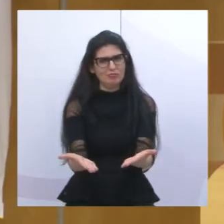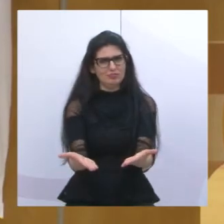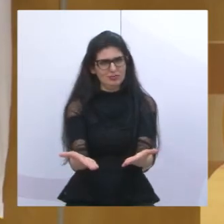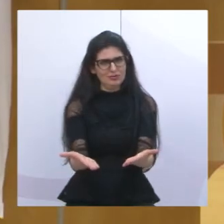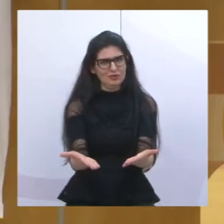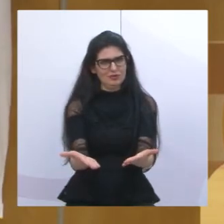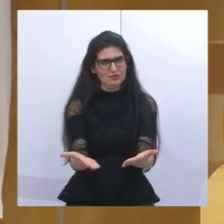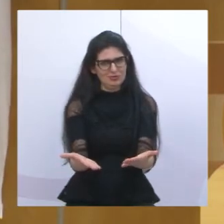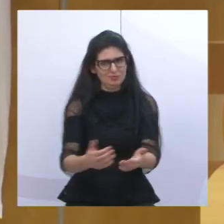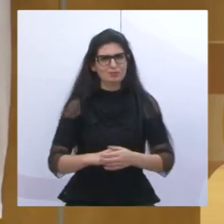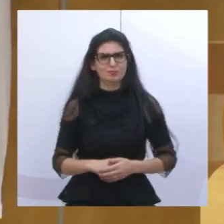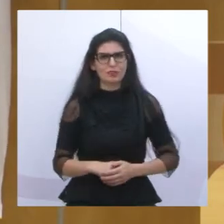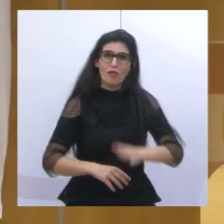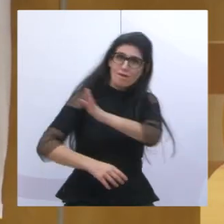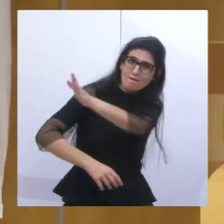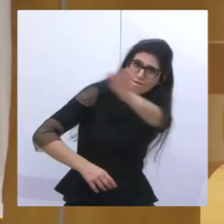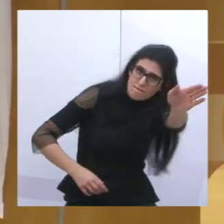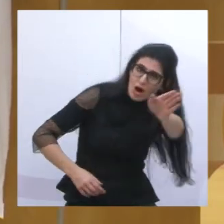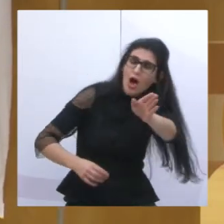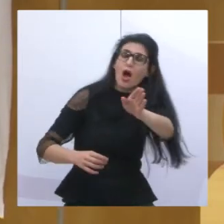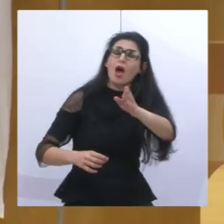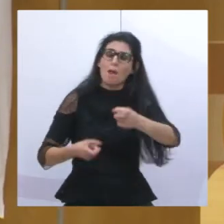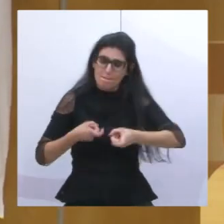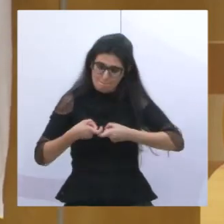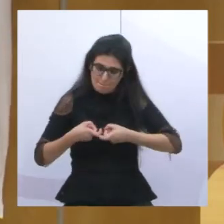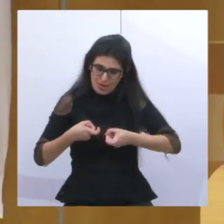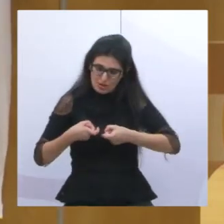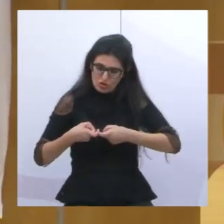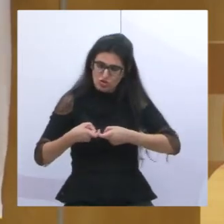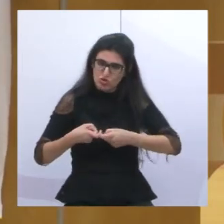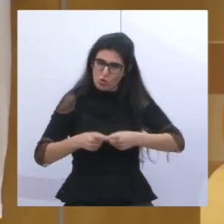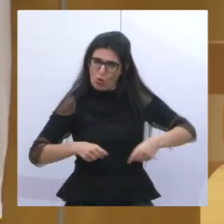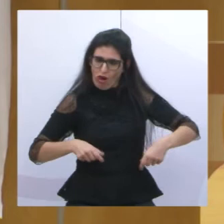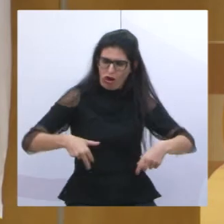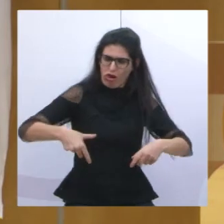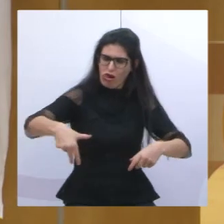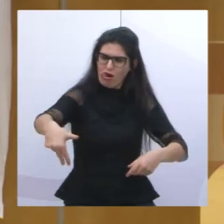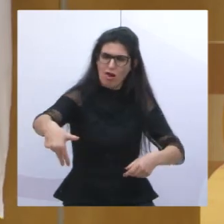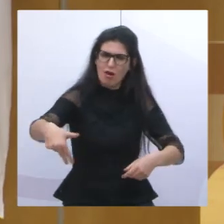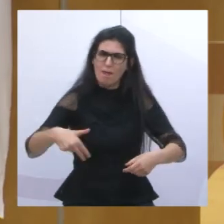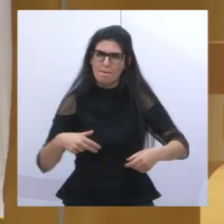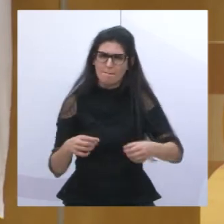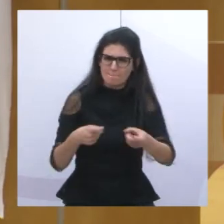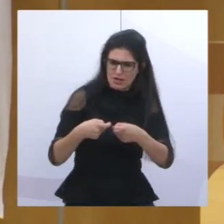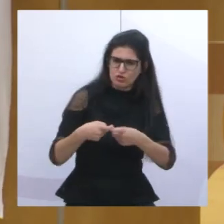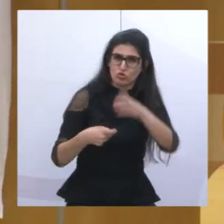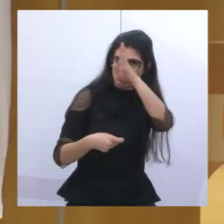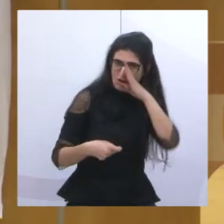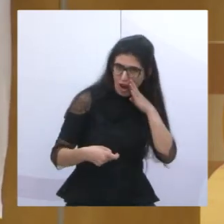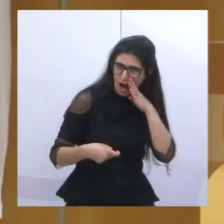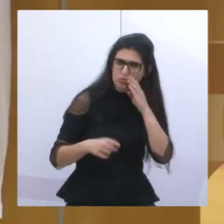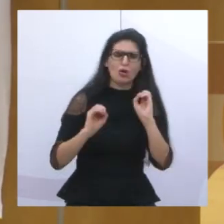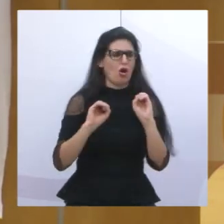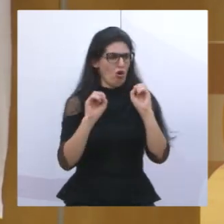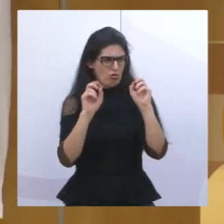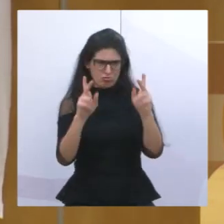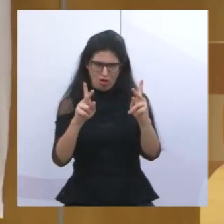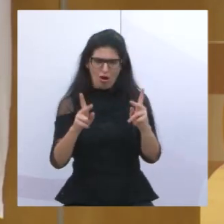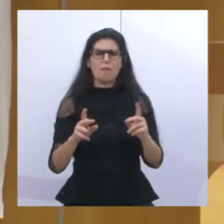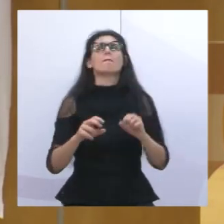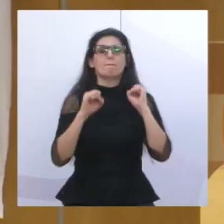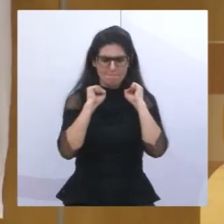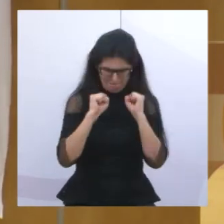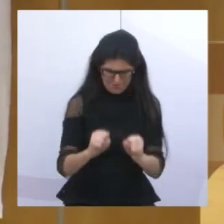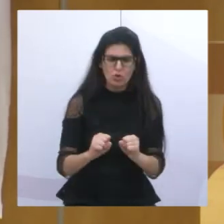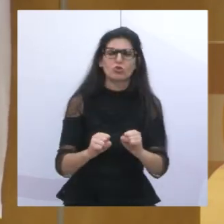tem. Passe pelo SUS, passe pelo postinho. Então, hoje nós vamos estar votando esse veto aqui, mas eu tinha que vir aqui falar. E eu não lembro